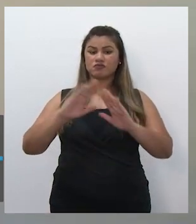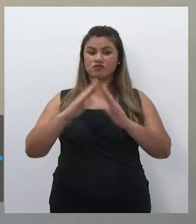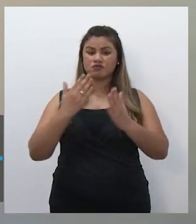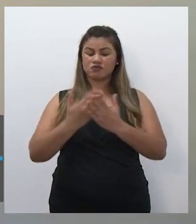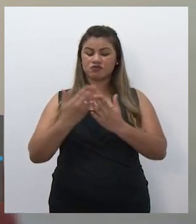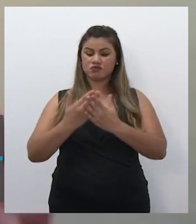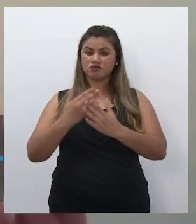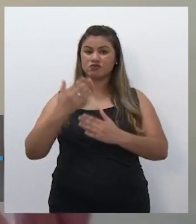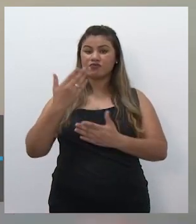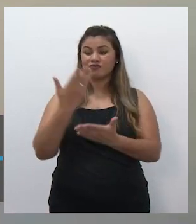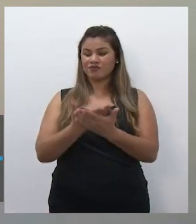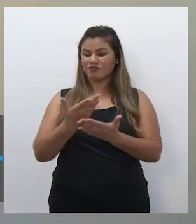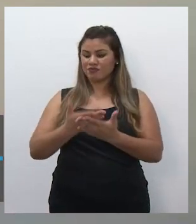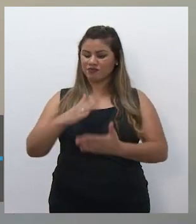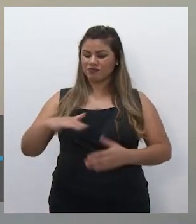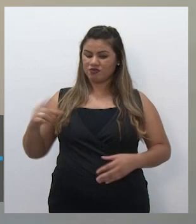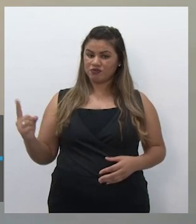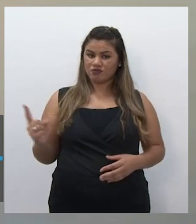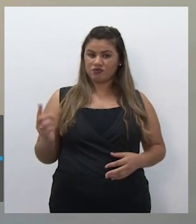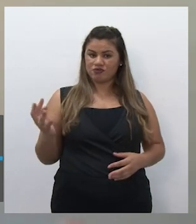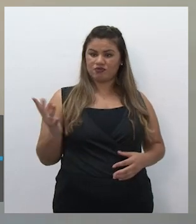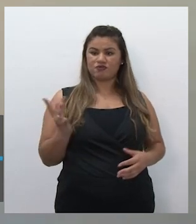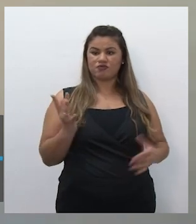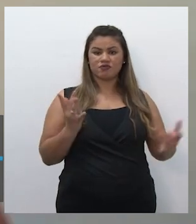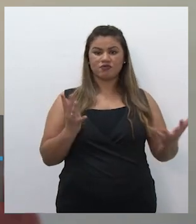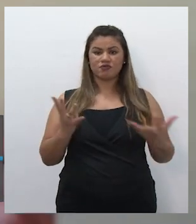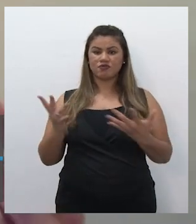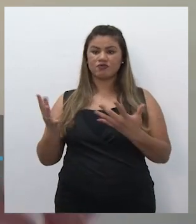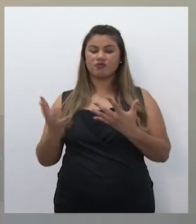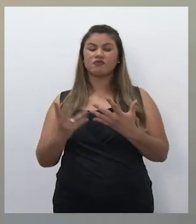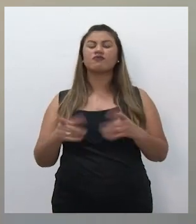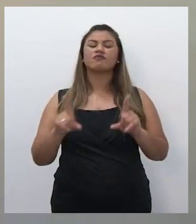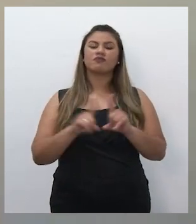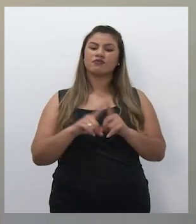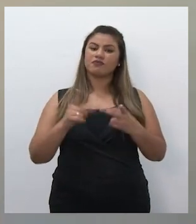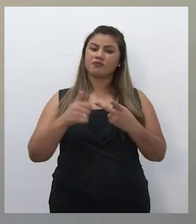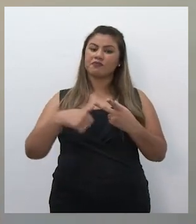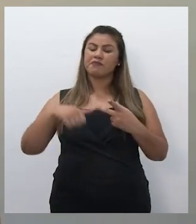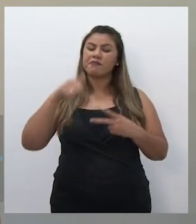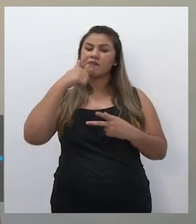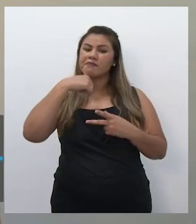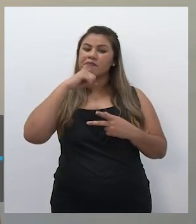portão da escola, até quando nós recebemos os pais,